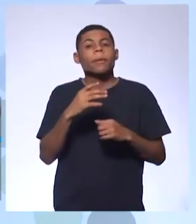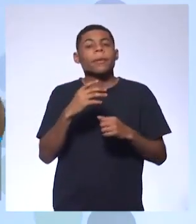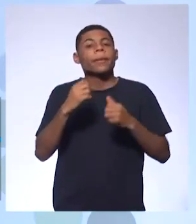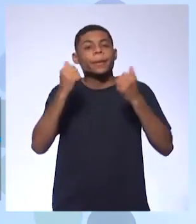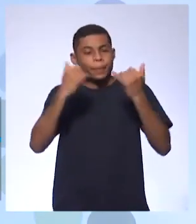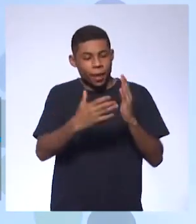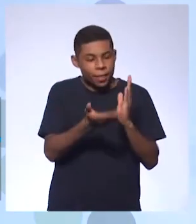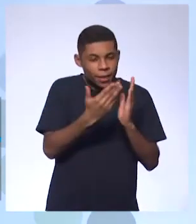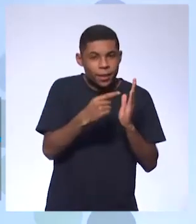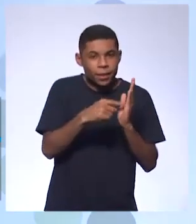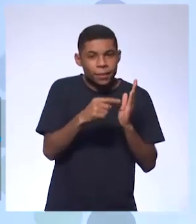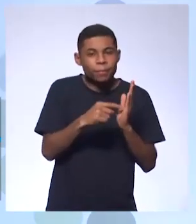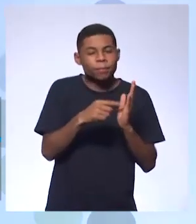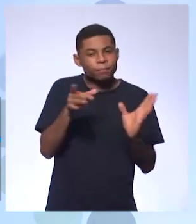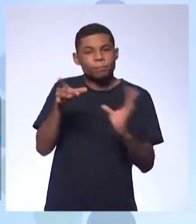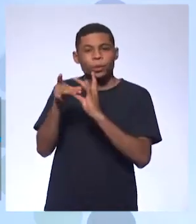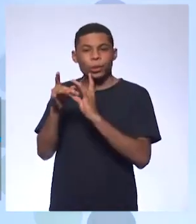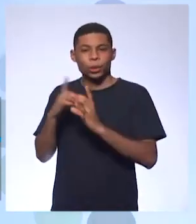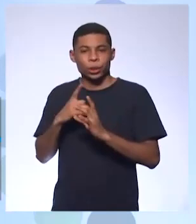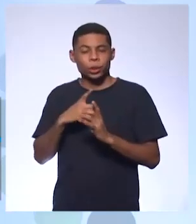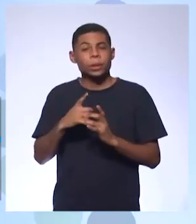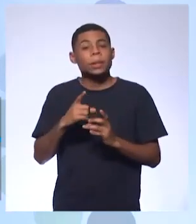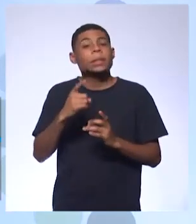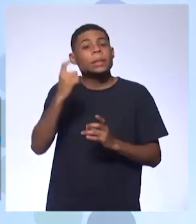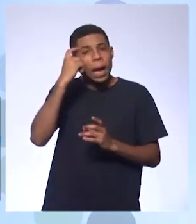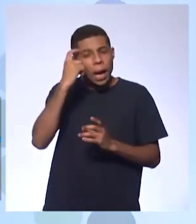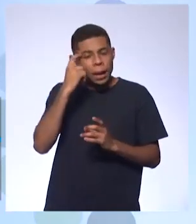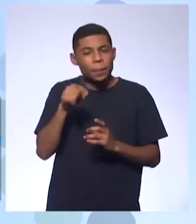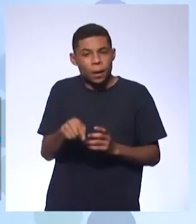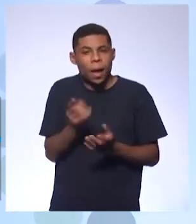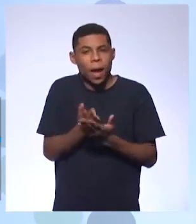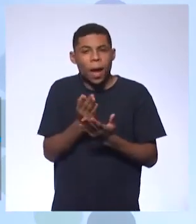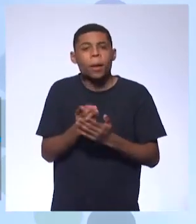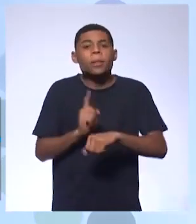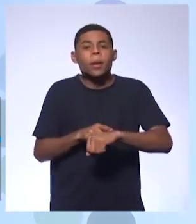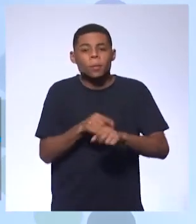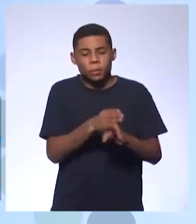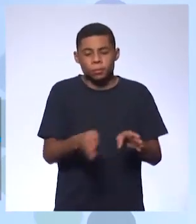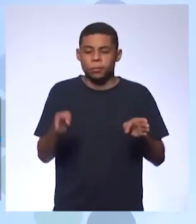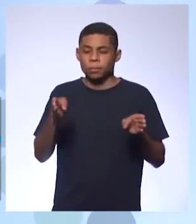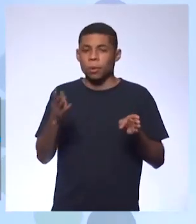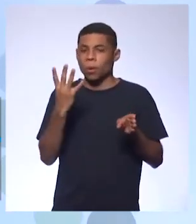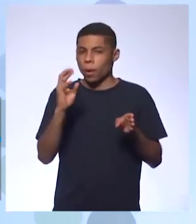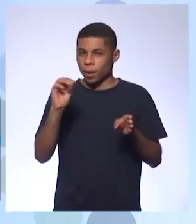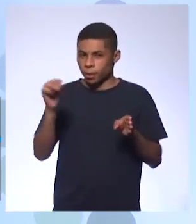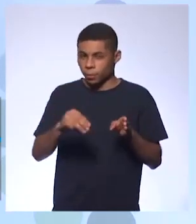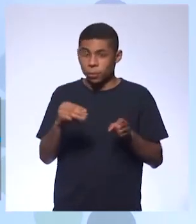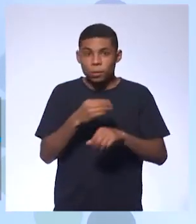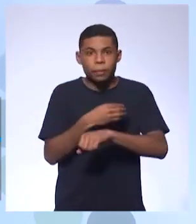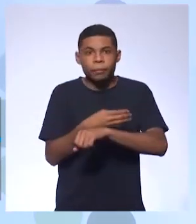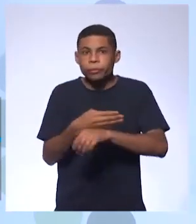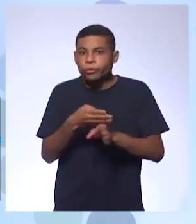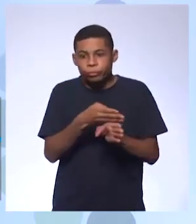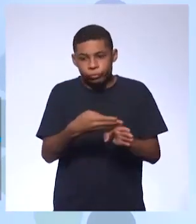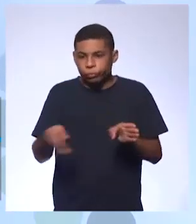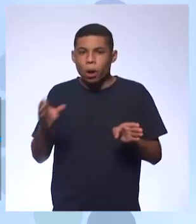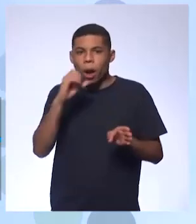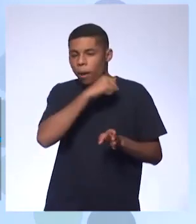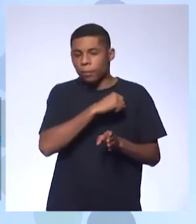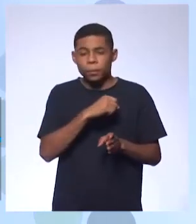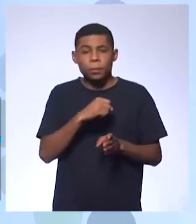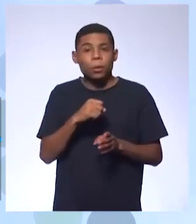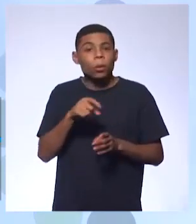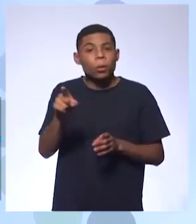do livro e, consequentemente, vocês sabem que a nossa aula dura 40 minutos, né? Passa muito rápido, não deu para a